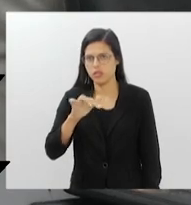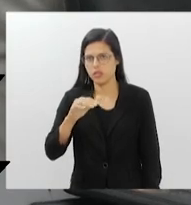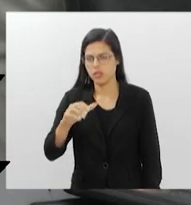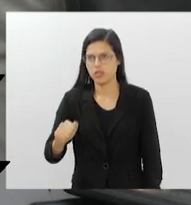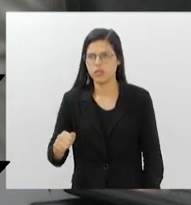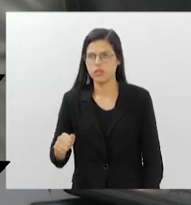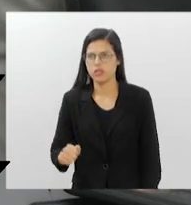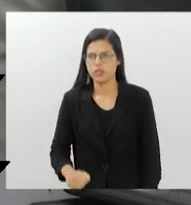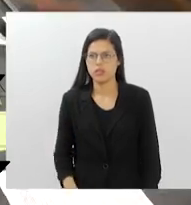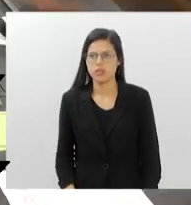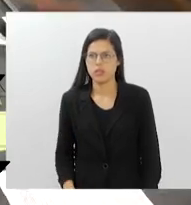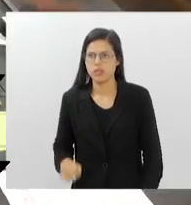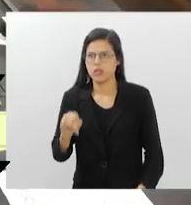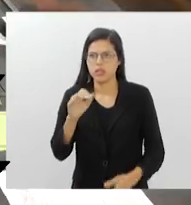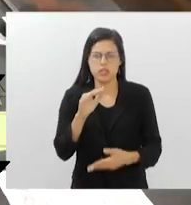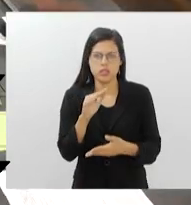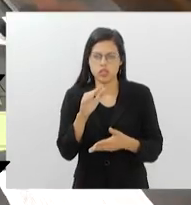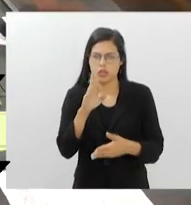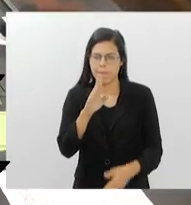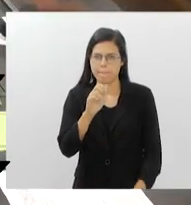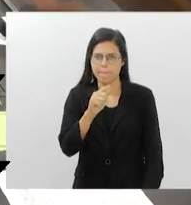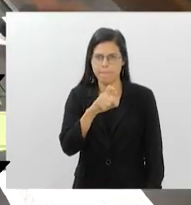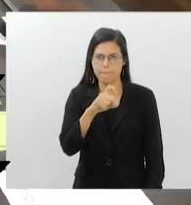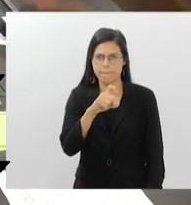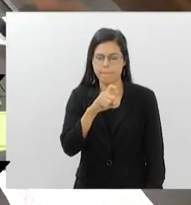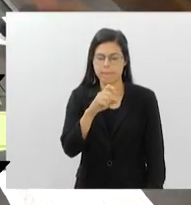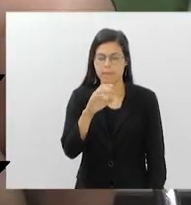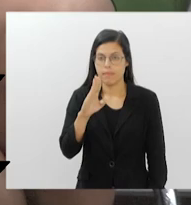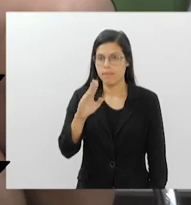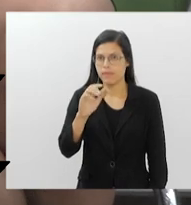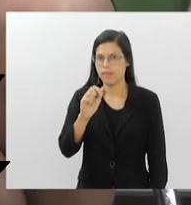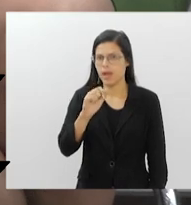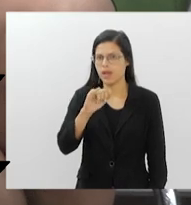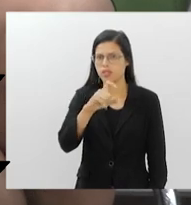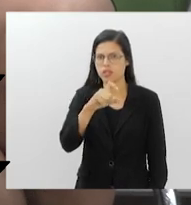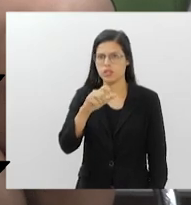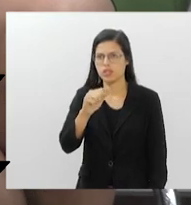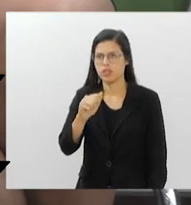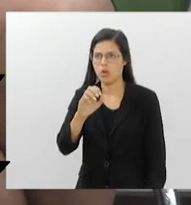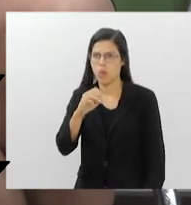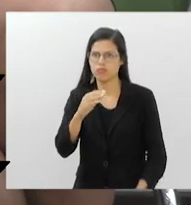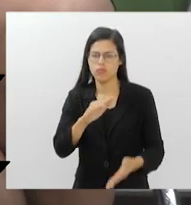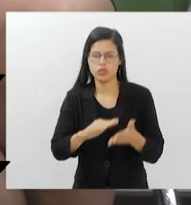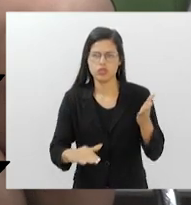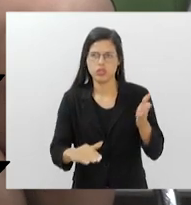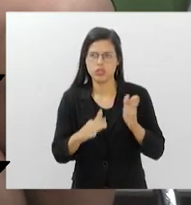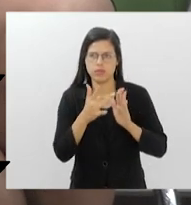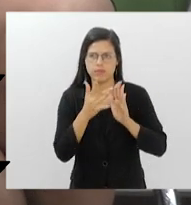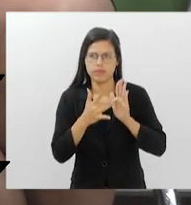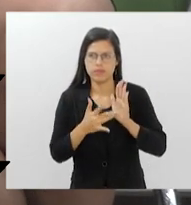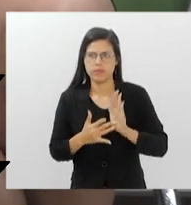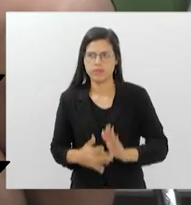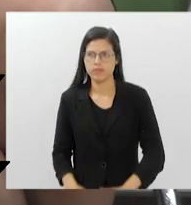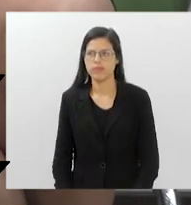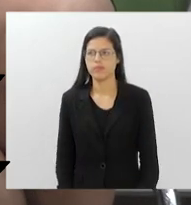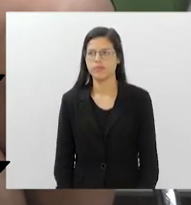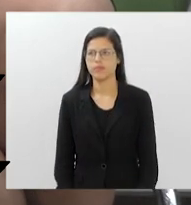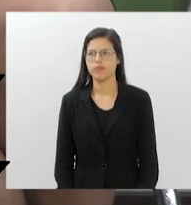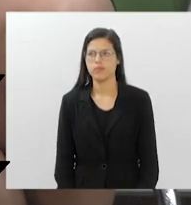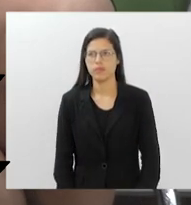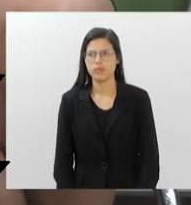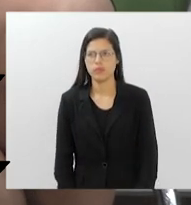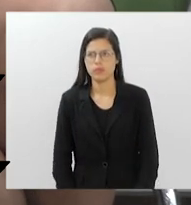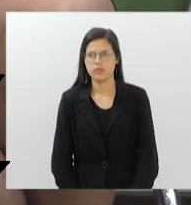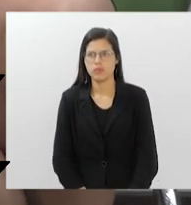colega se a gente baixa em diligência ou se retira de pauta Presidente Deputado Luis Paulo olha só eu cheguei